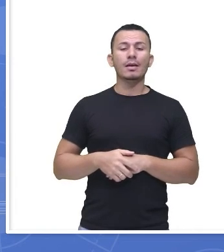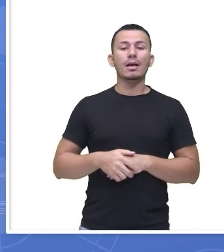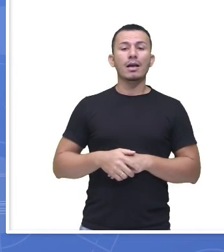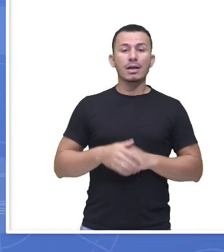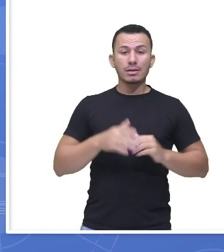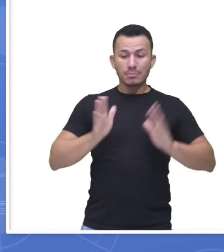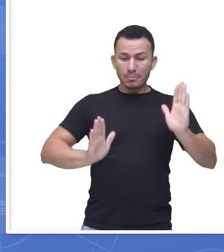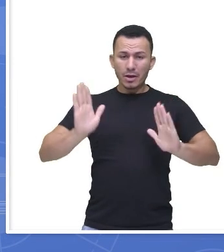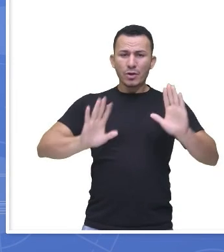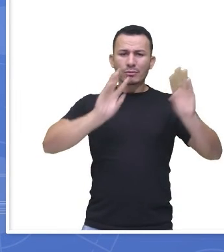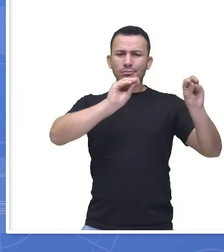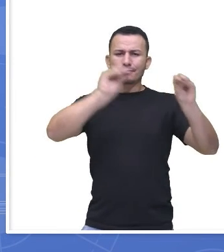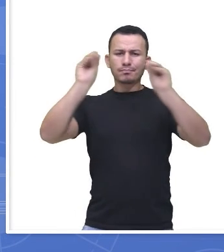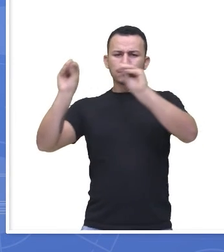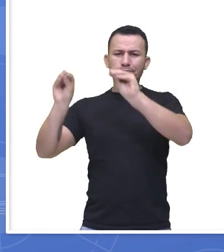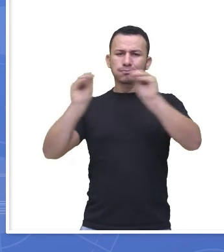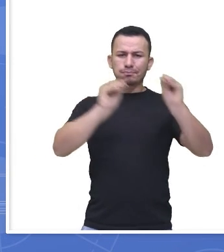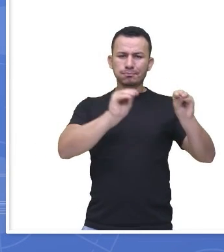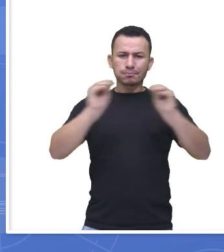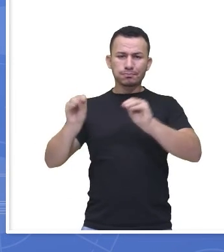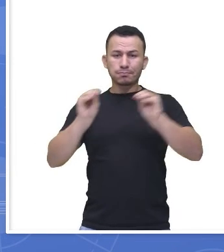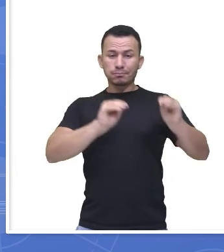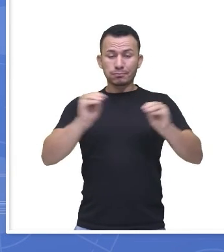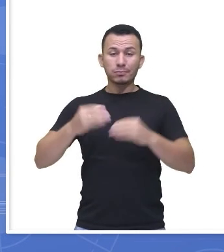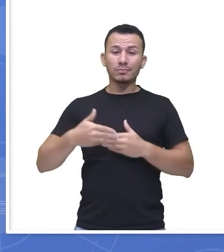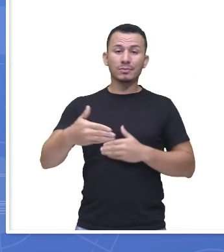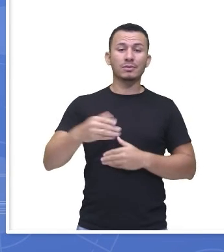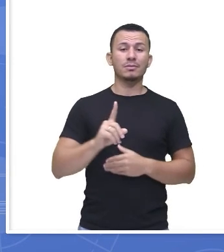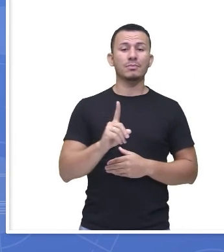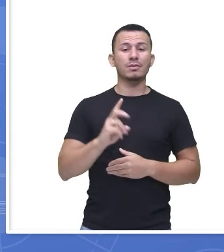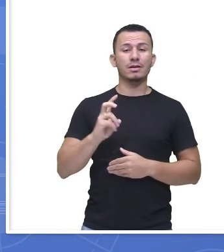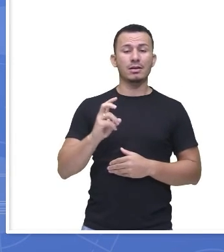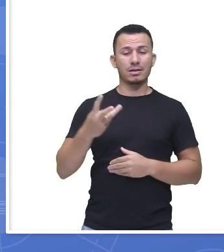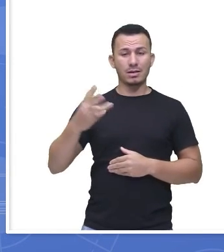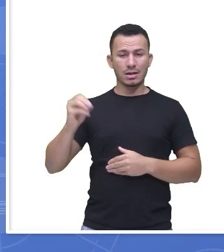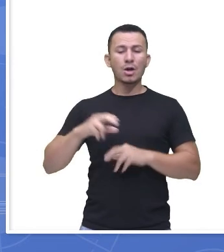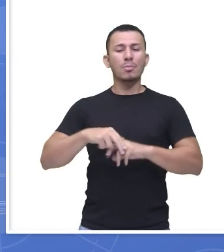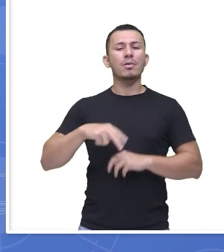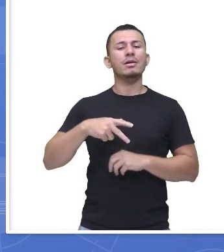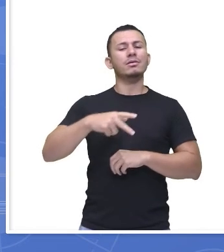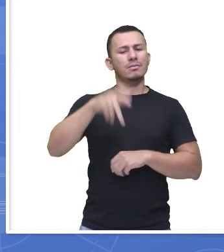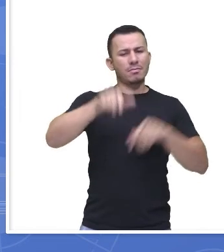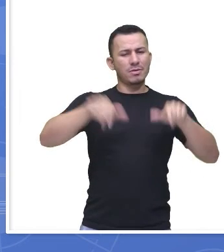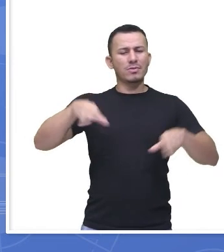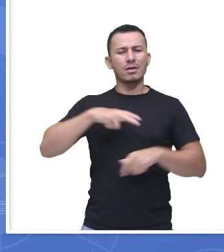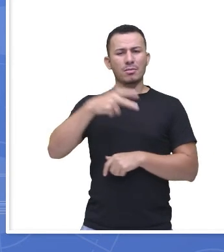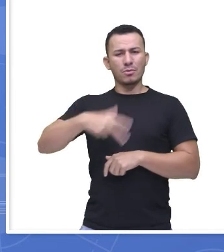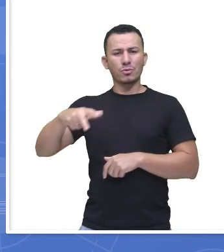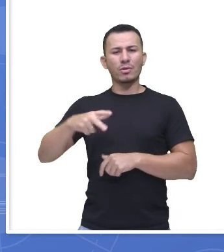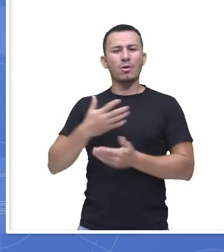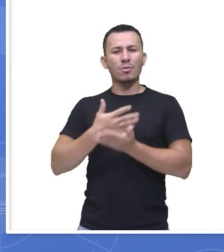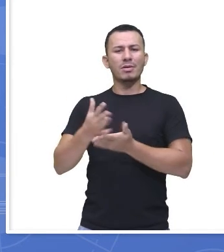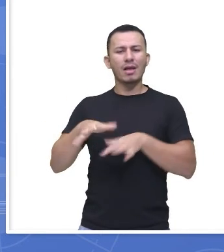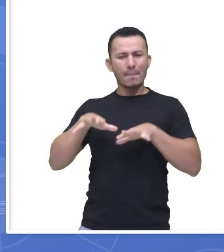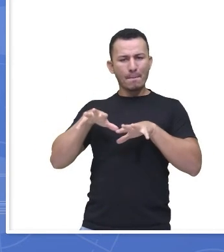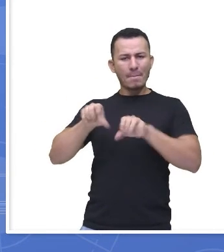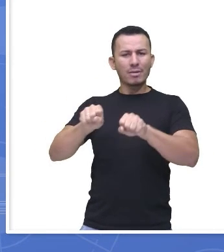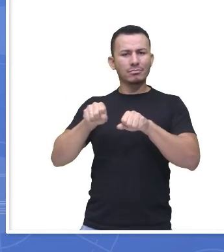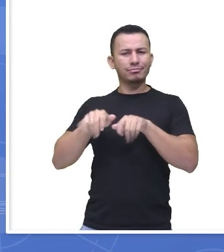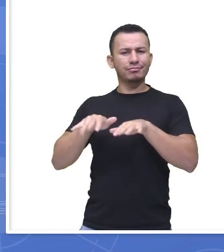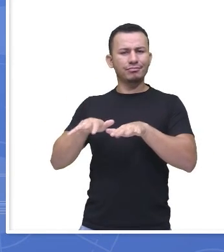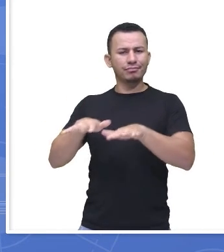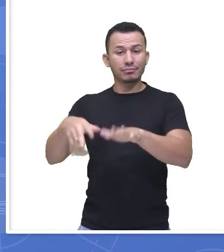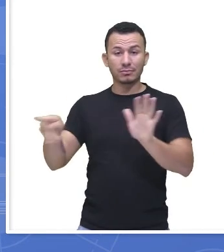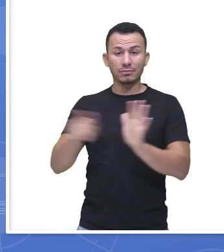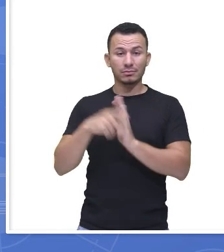imigração começou em 1530, após os portugueses terem dado início à colonização do Brasil.